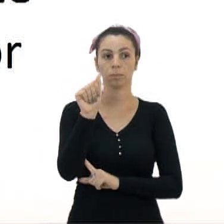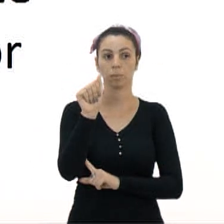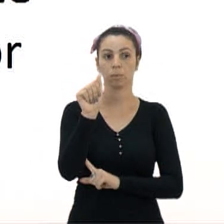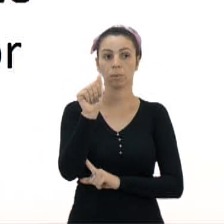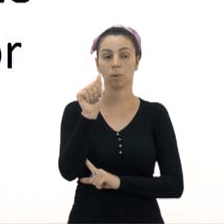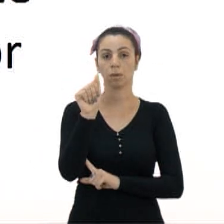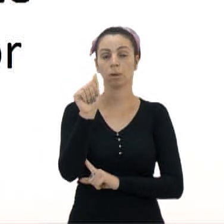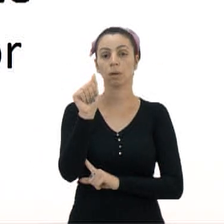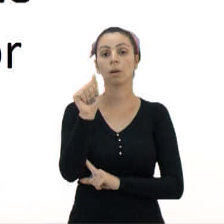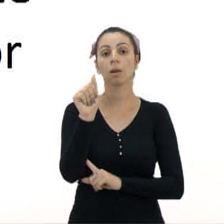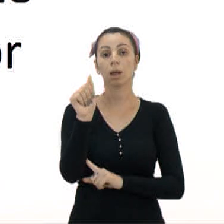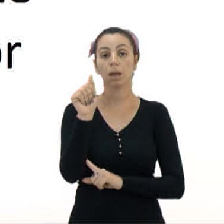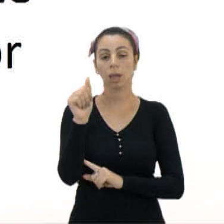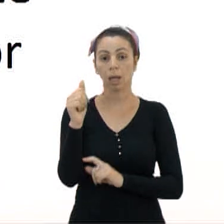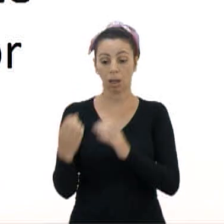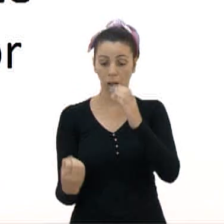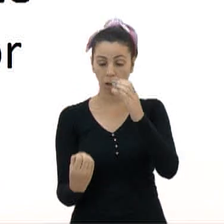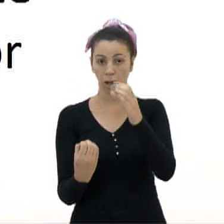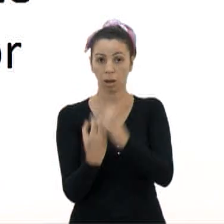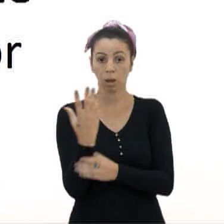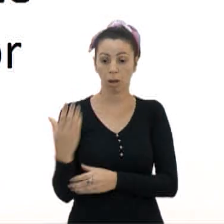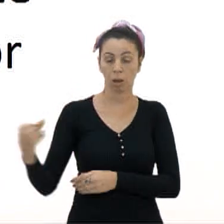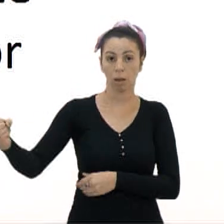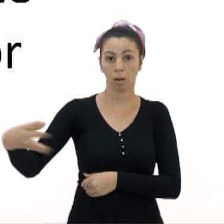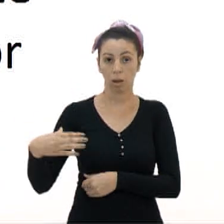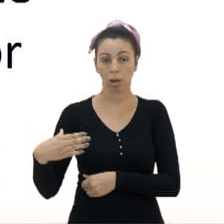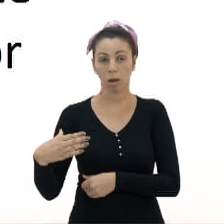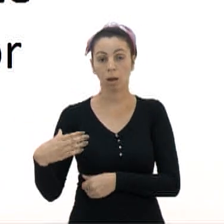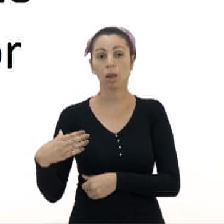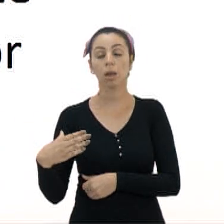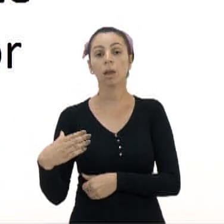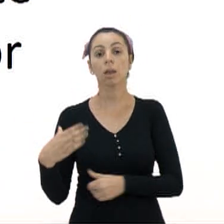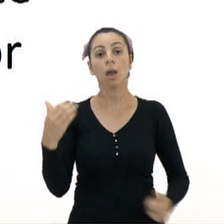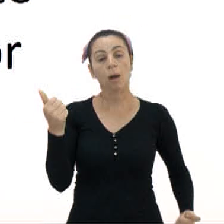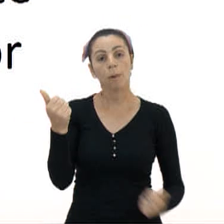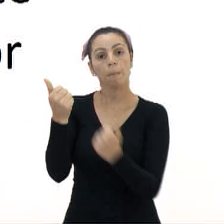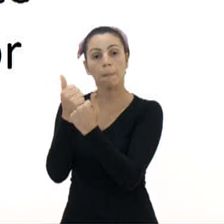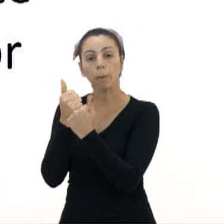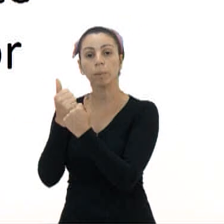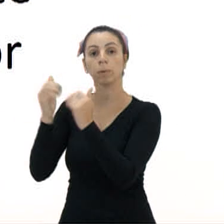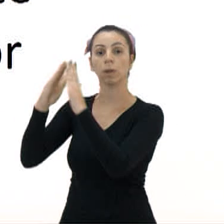posição refere-se à reforma protestante e ao apoio da Igreja Católica?